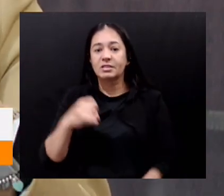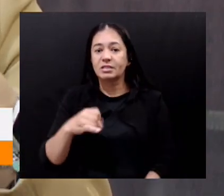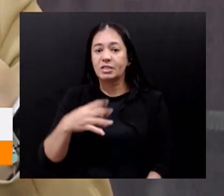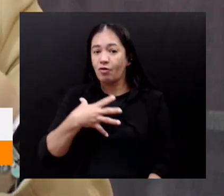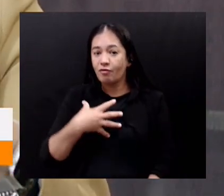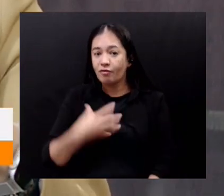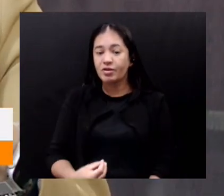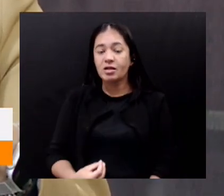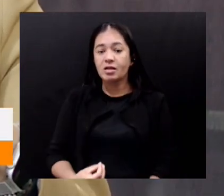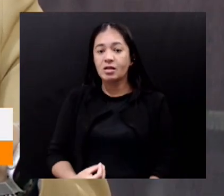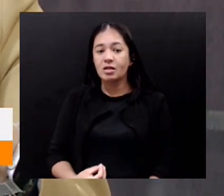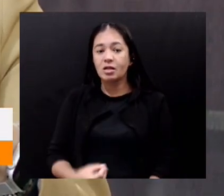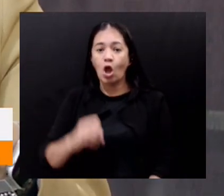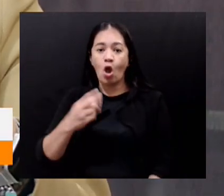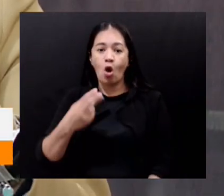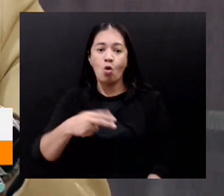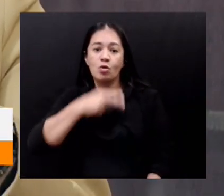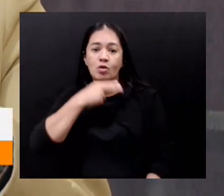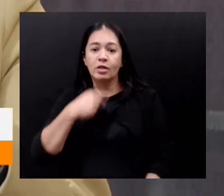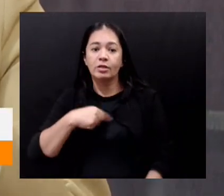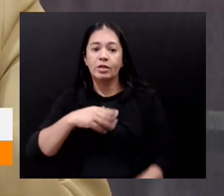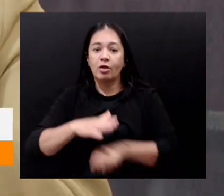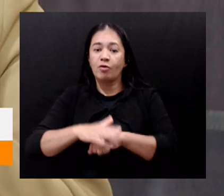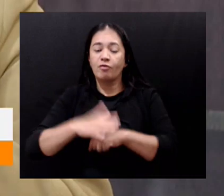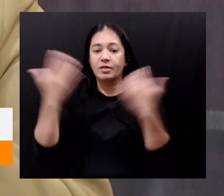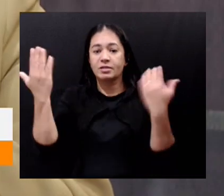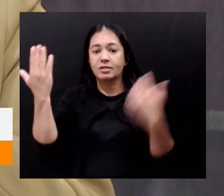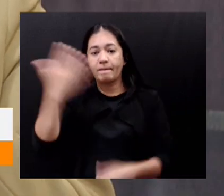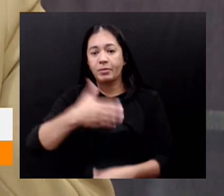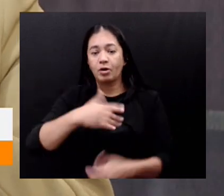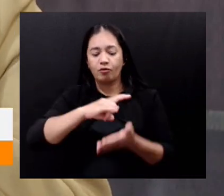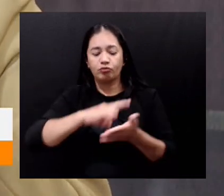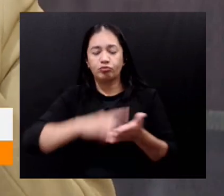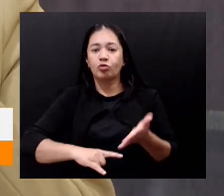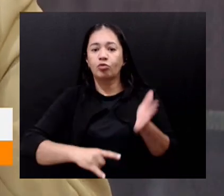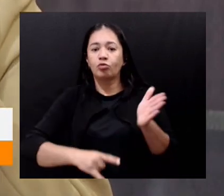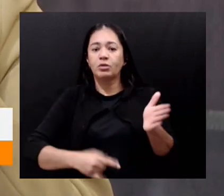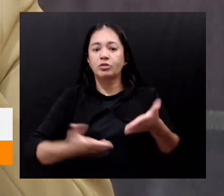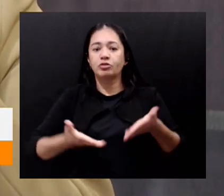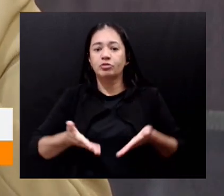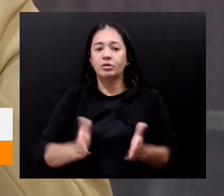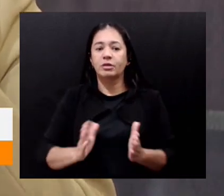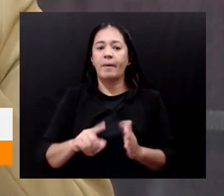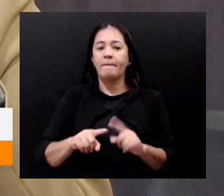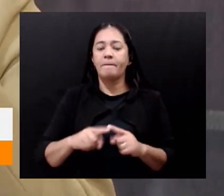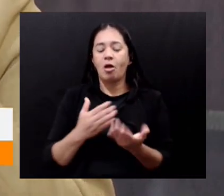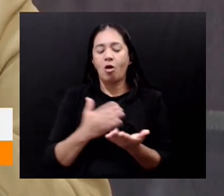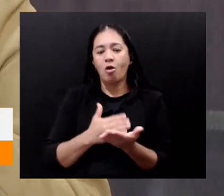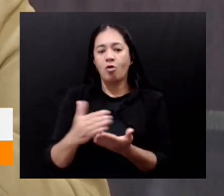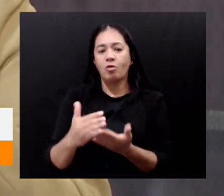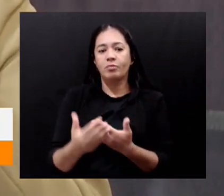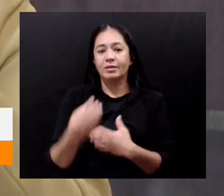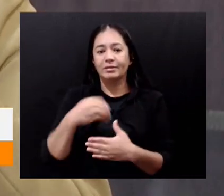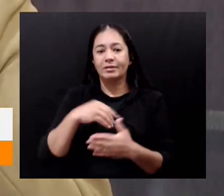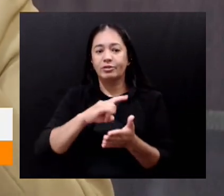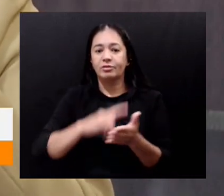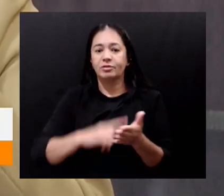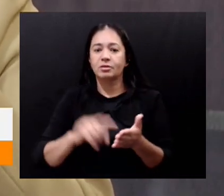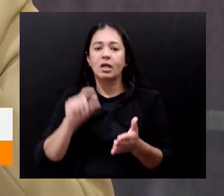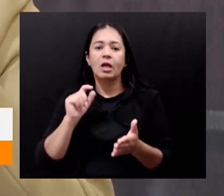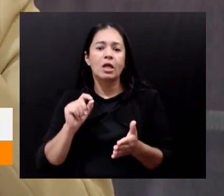faço a prova através da certidão de nascimento. Mas aí começa, né, dentro dessa certidão de nascimento, quem foi o declarante? Quem foi